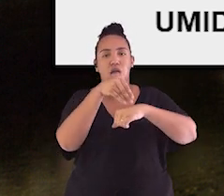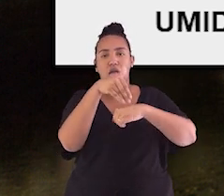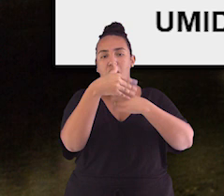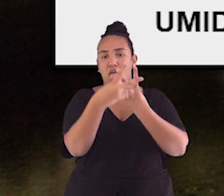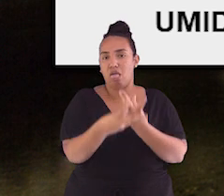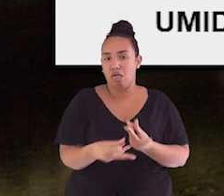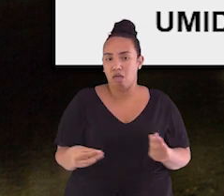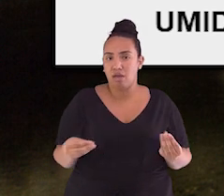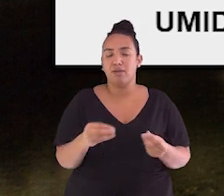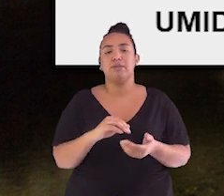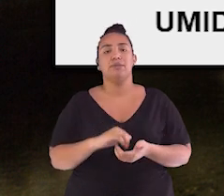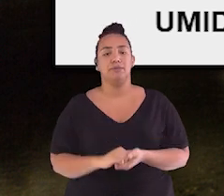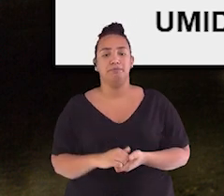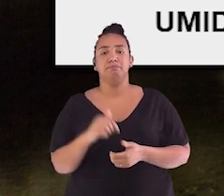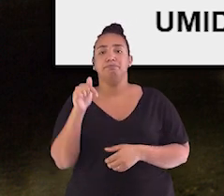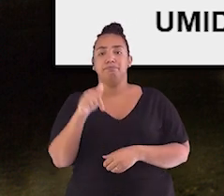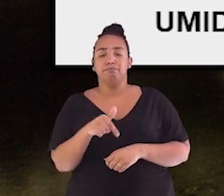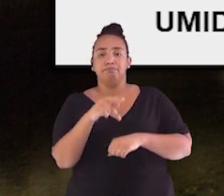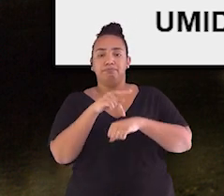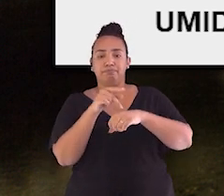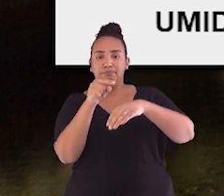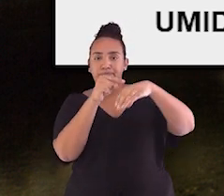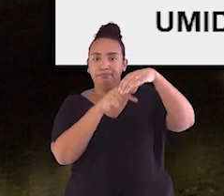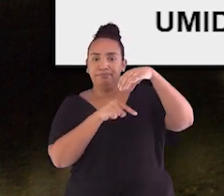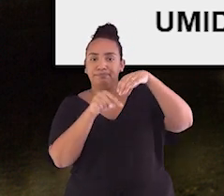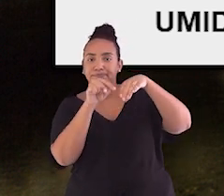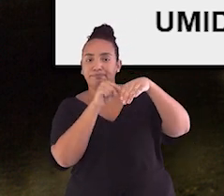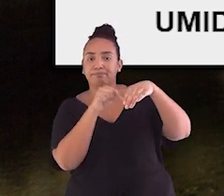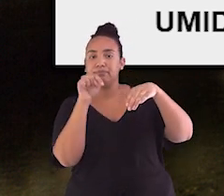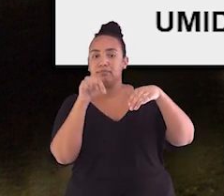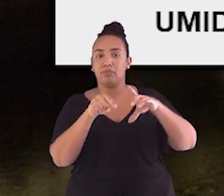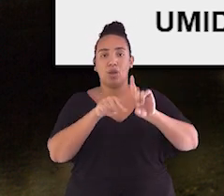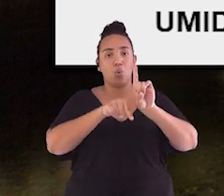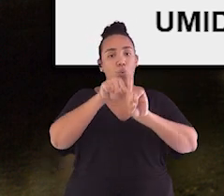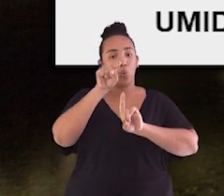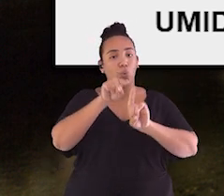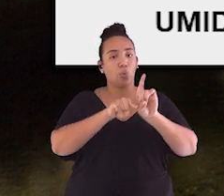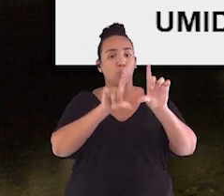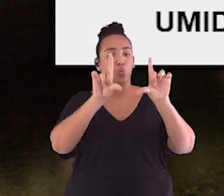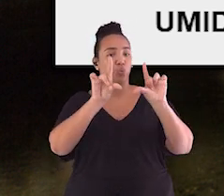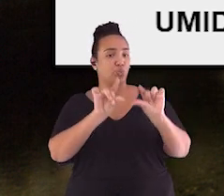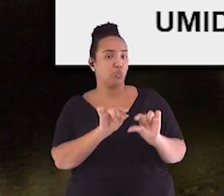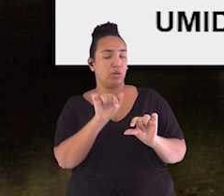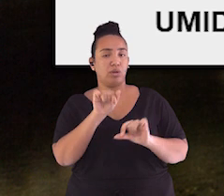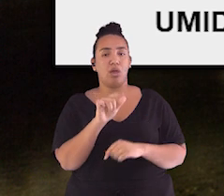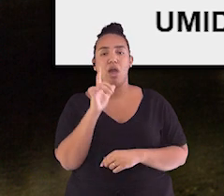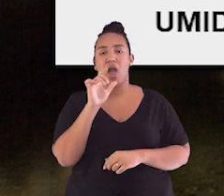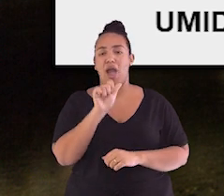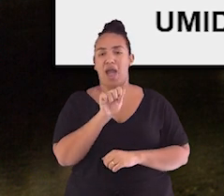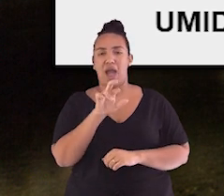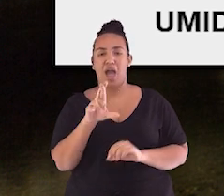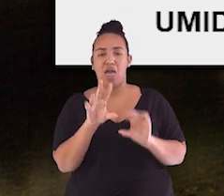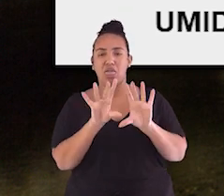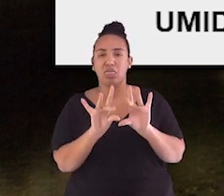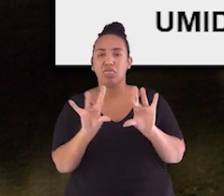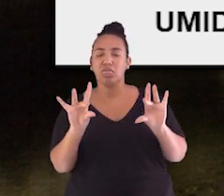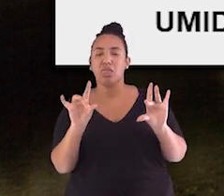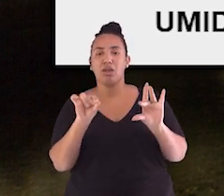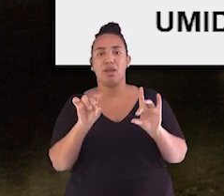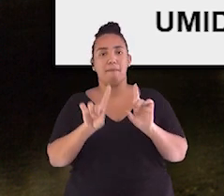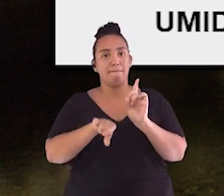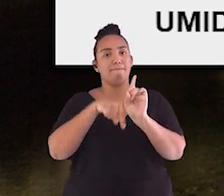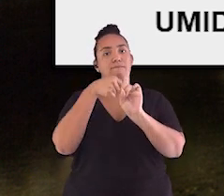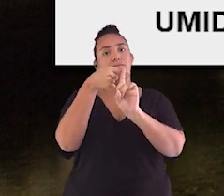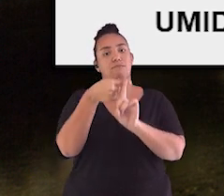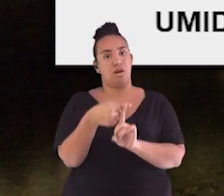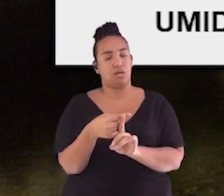Dentro das cavernas, as variações de temperatura é muito pequena, tá? A umidade do ar geralmente é elevada e